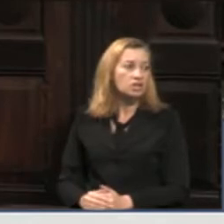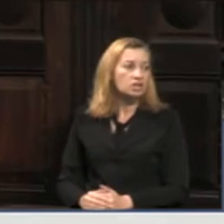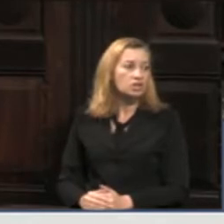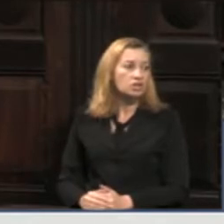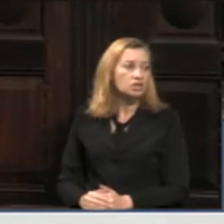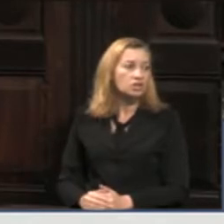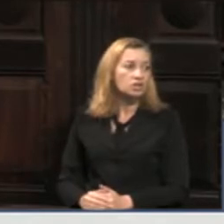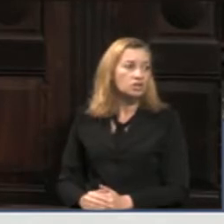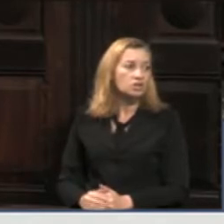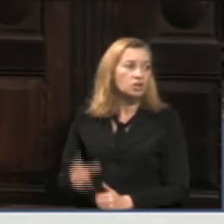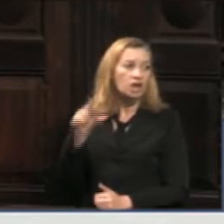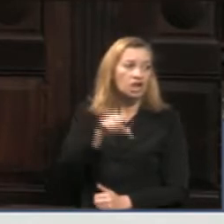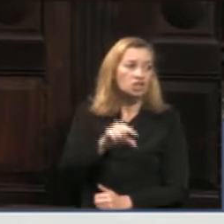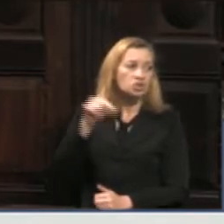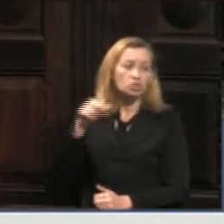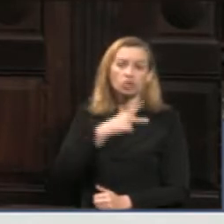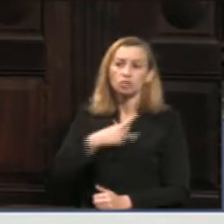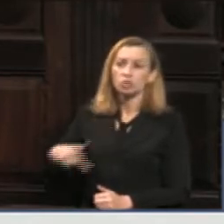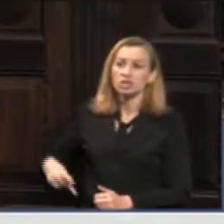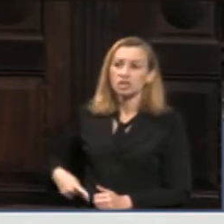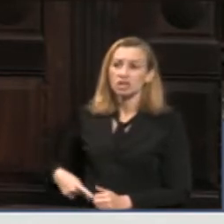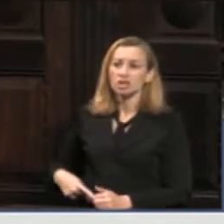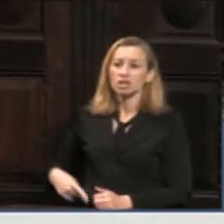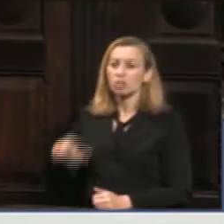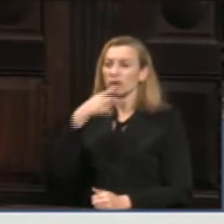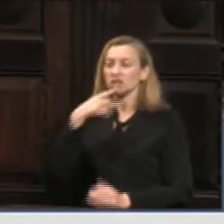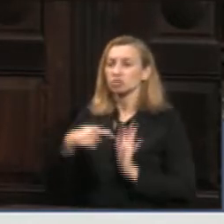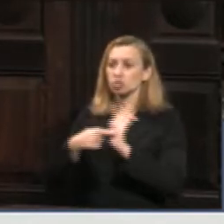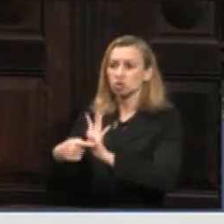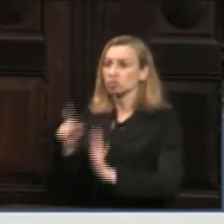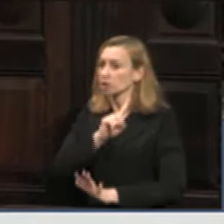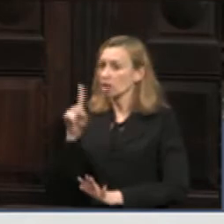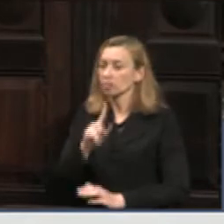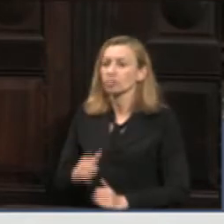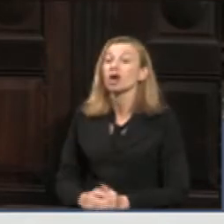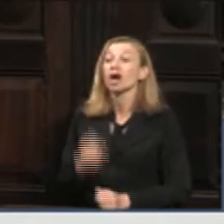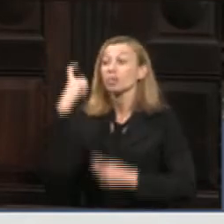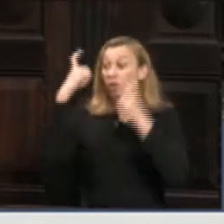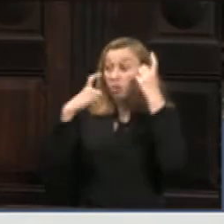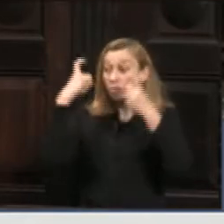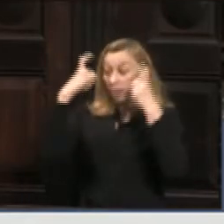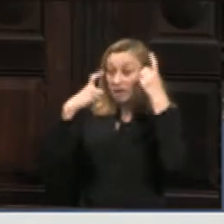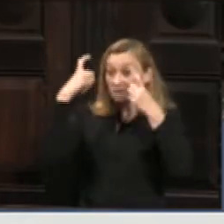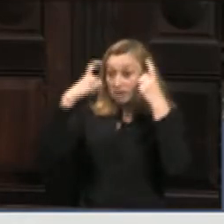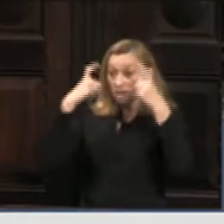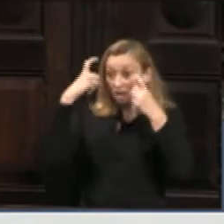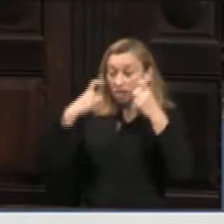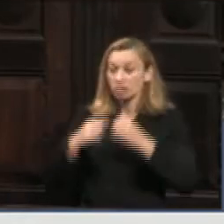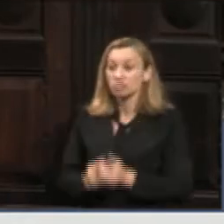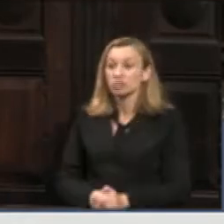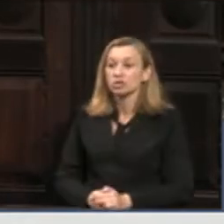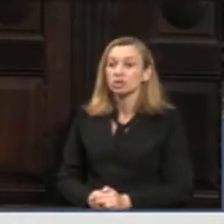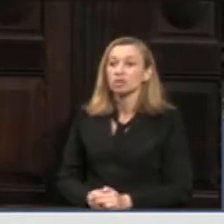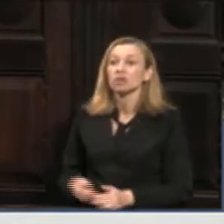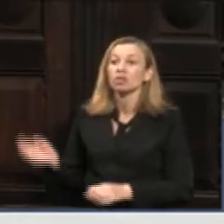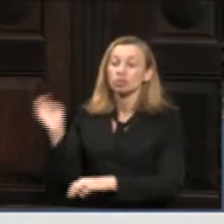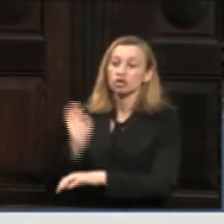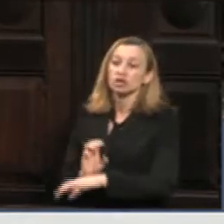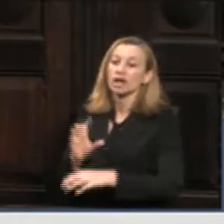cujo apoio o partido sinalizou. Não. A preocupação é com o Estado democrático de